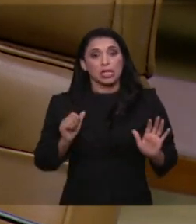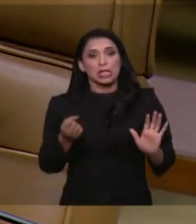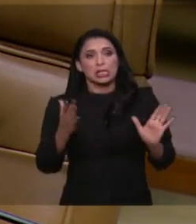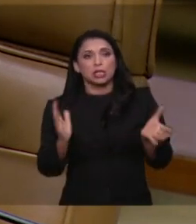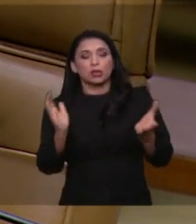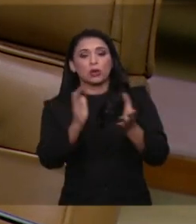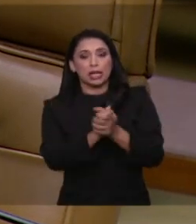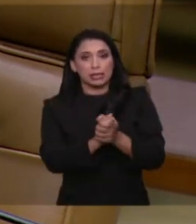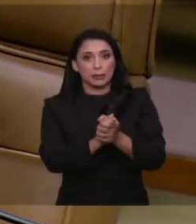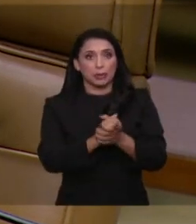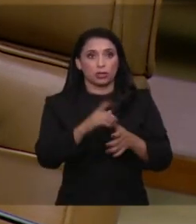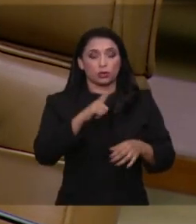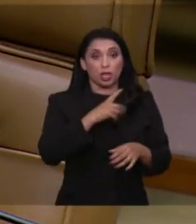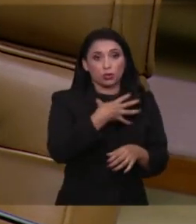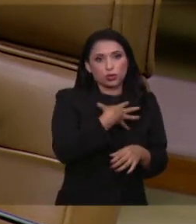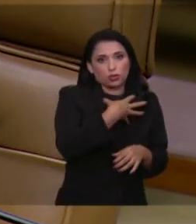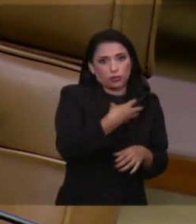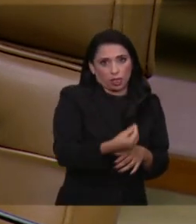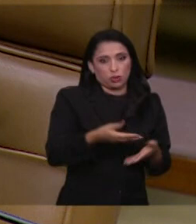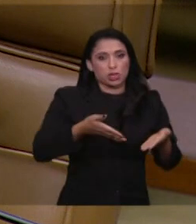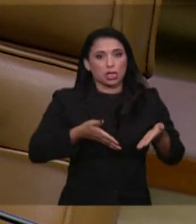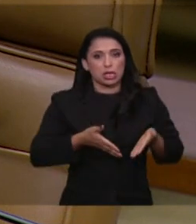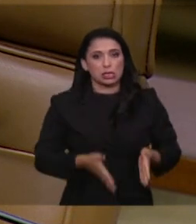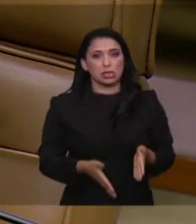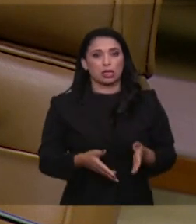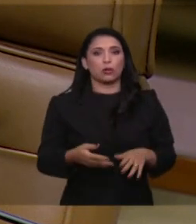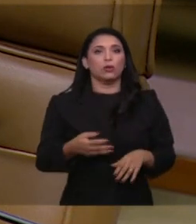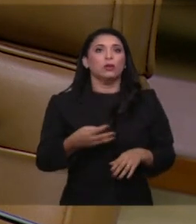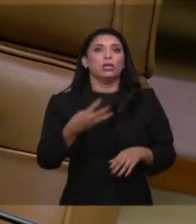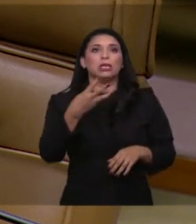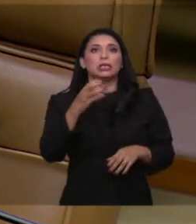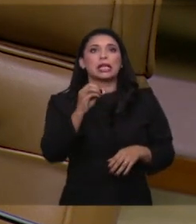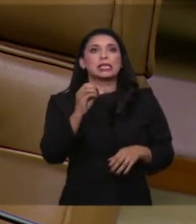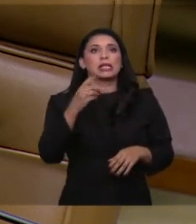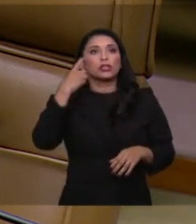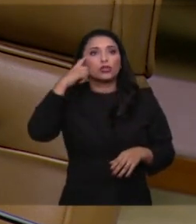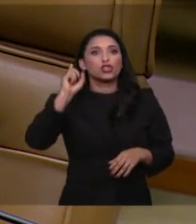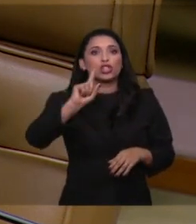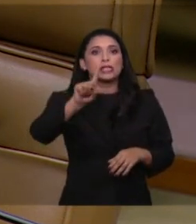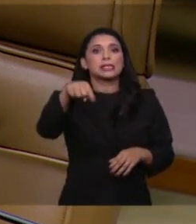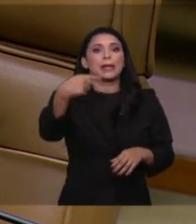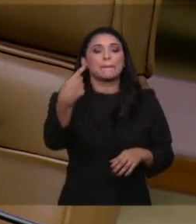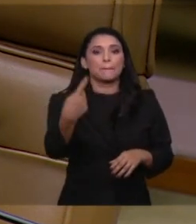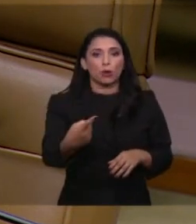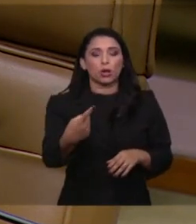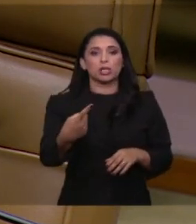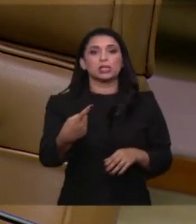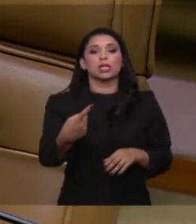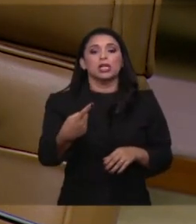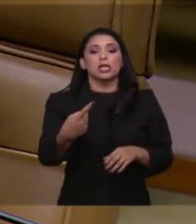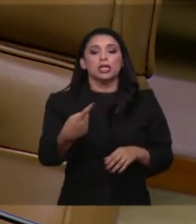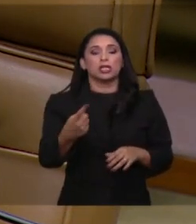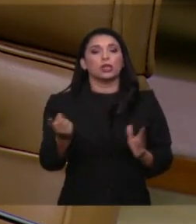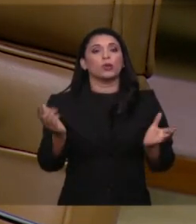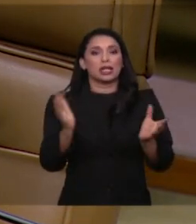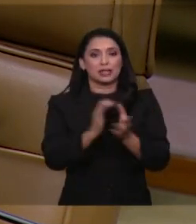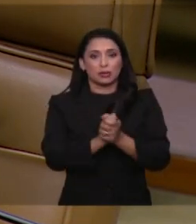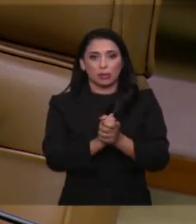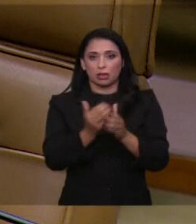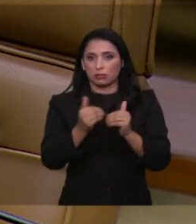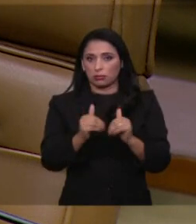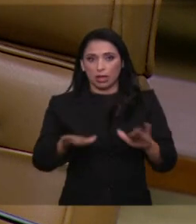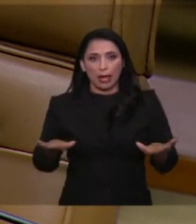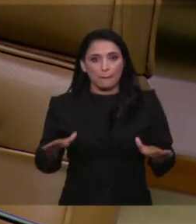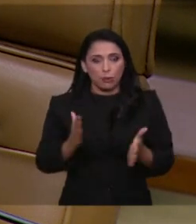casamento os filhos nascidos nos 300 dias subsequentes à dissolução da sociedade conjugal